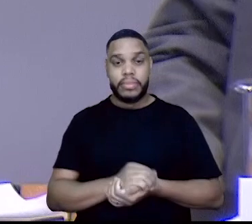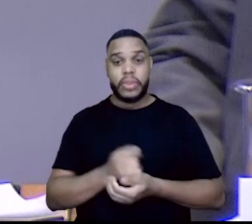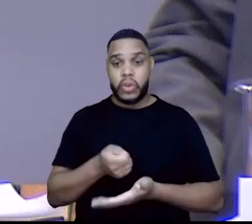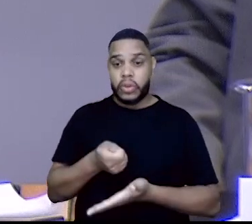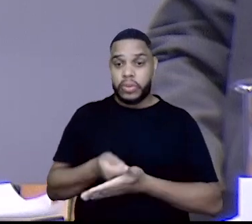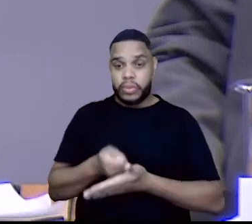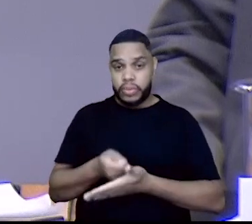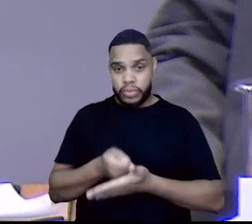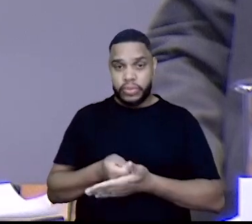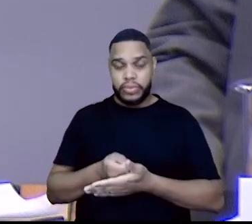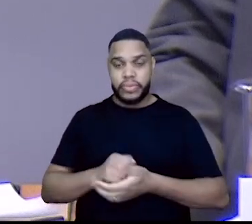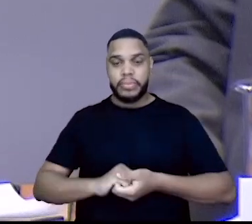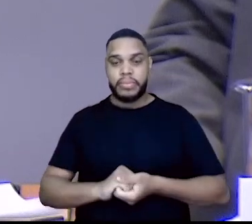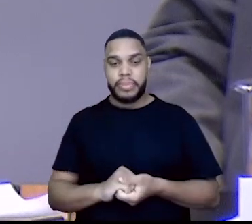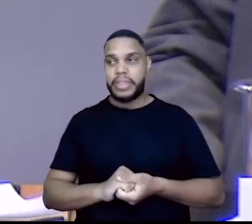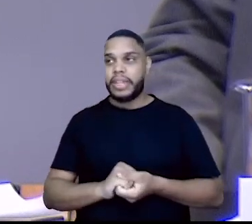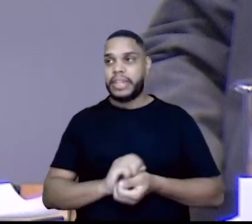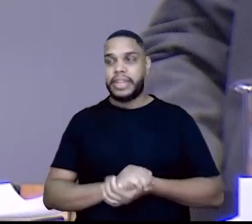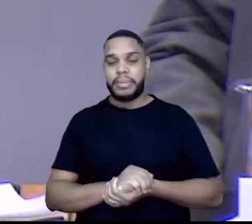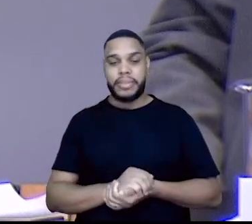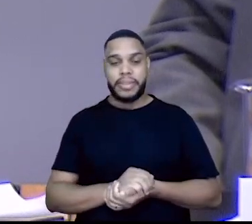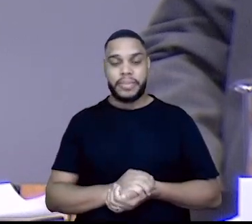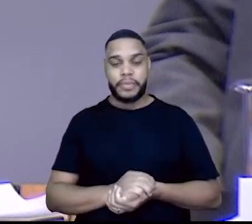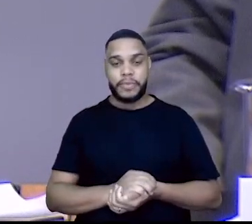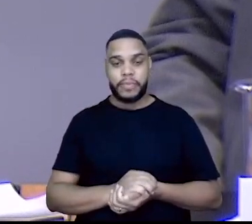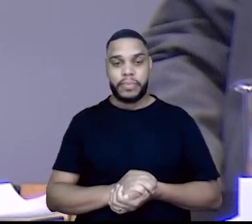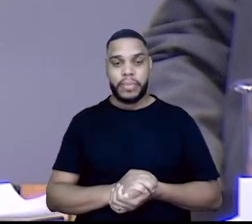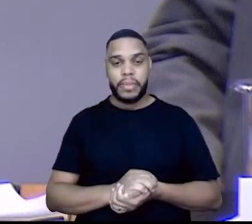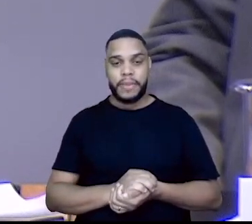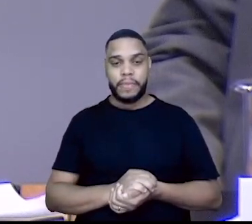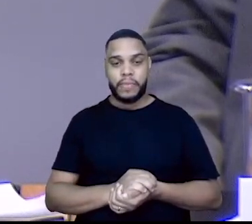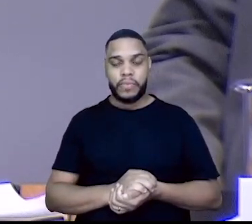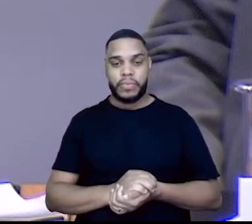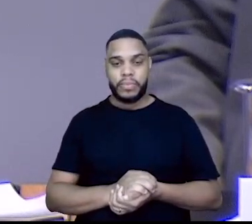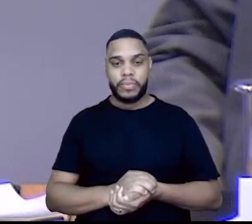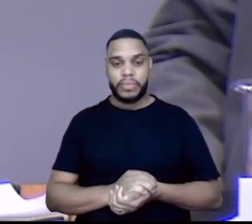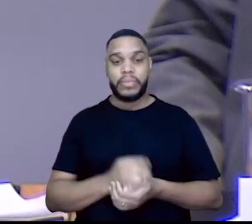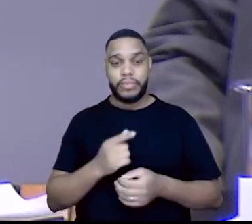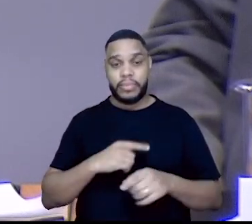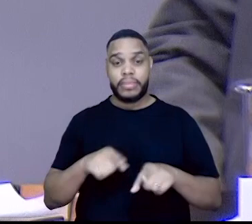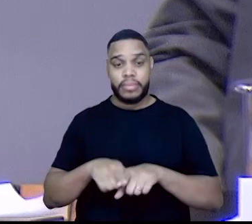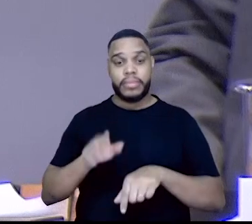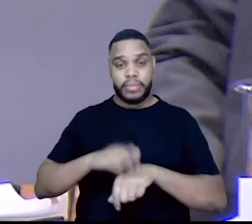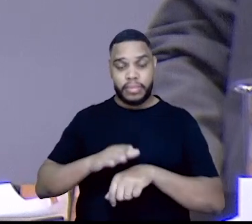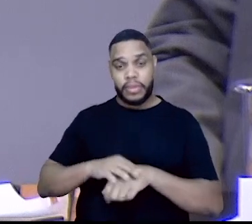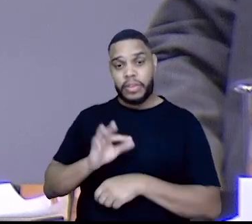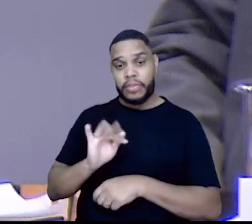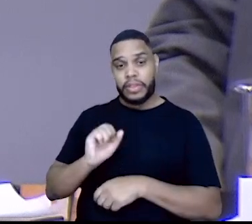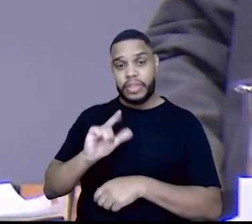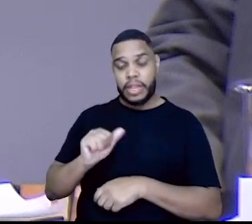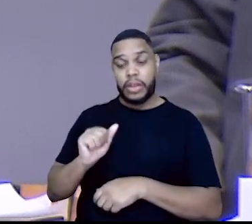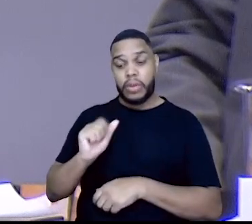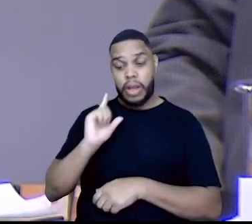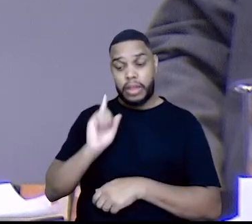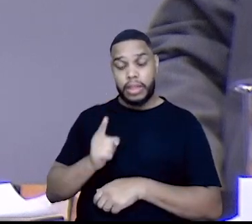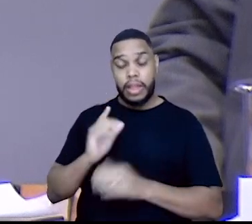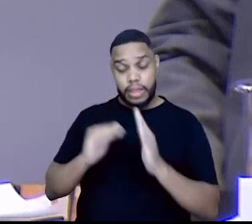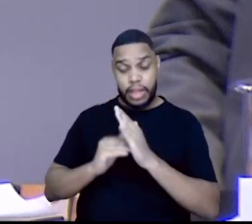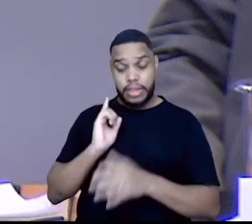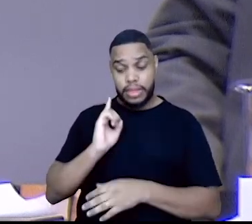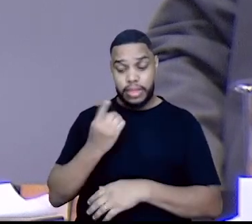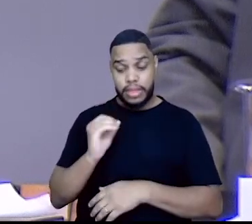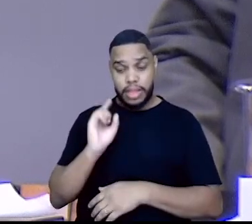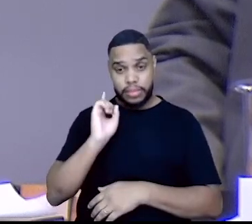do protesto, e a extinção de todas as execuções fiscais até R$10.000, que são